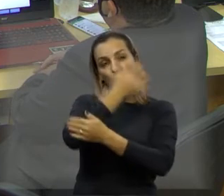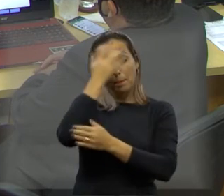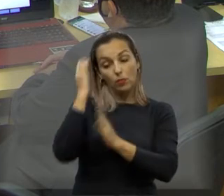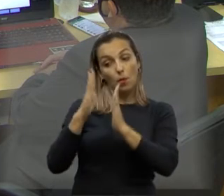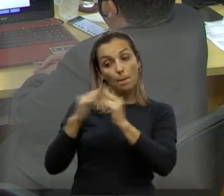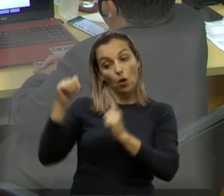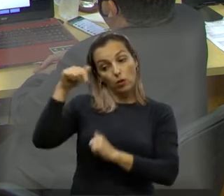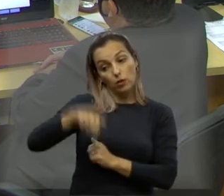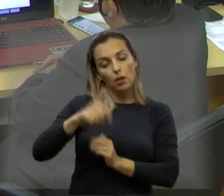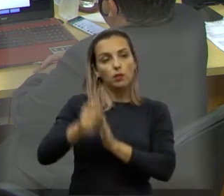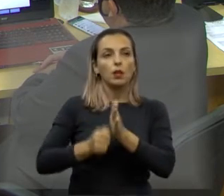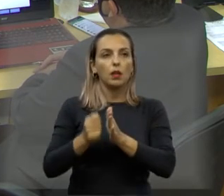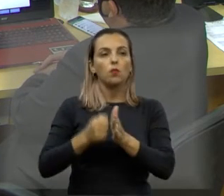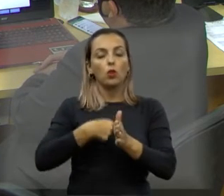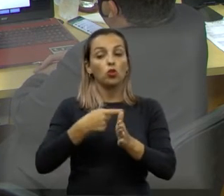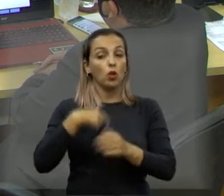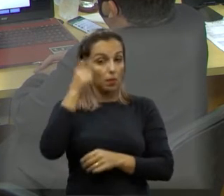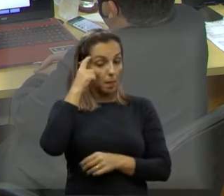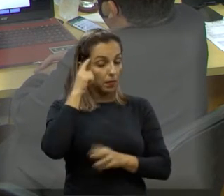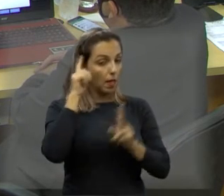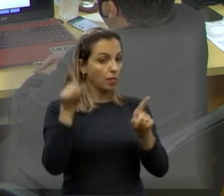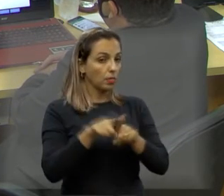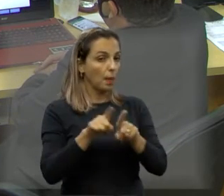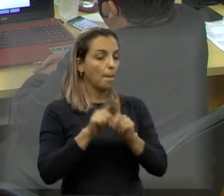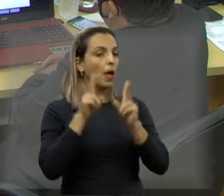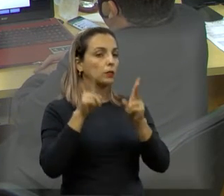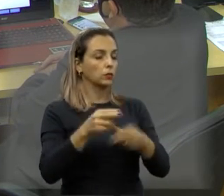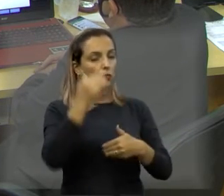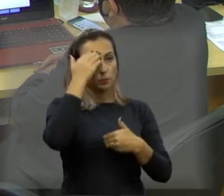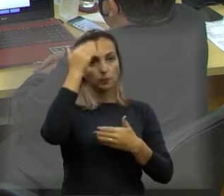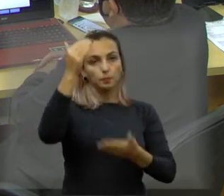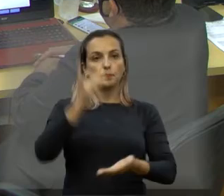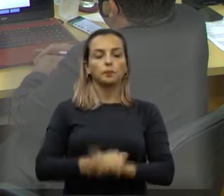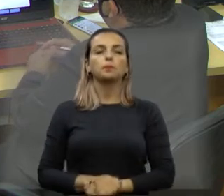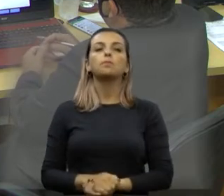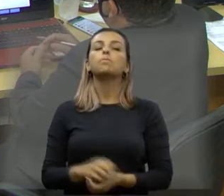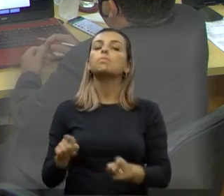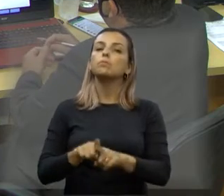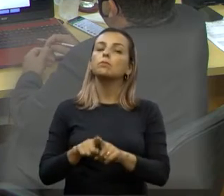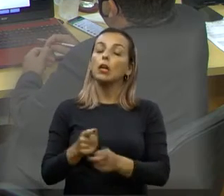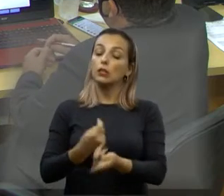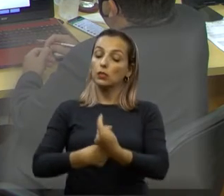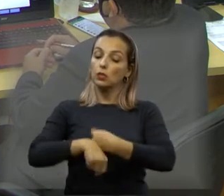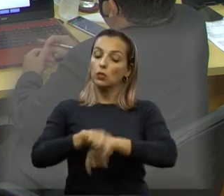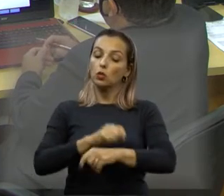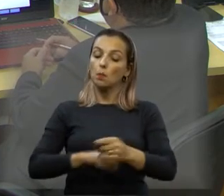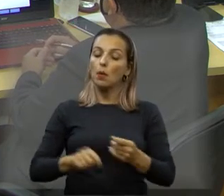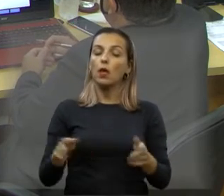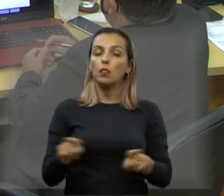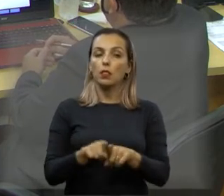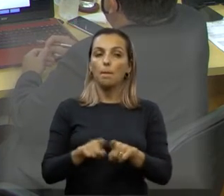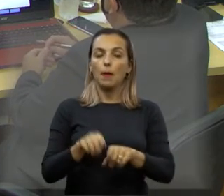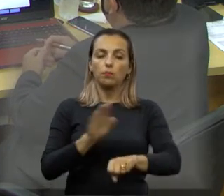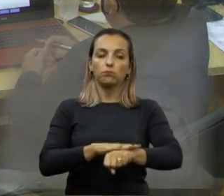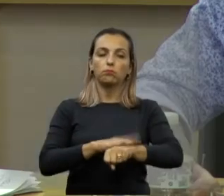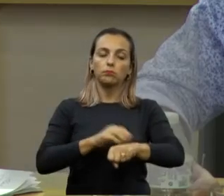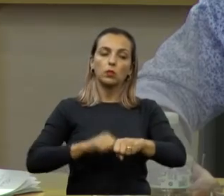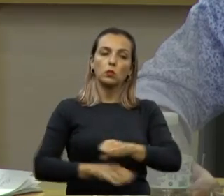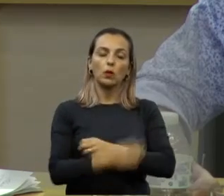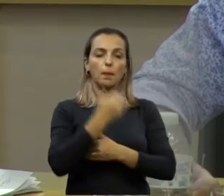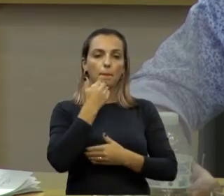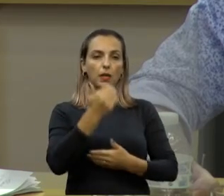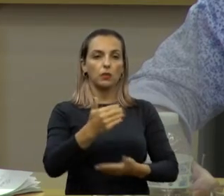Residem aqui acho que também cadeira a gente pensar nesse até é exatamente em todo o fator econômico envolvido nessa situação também peço melhor no meu